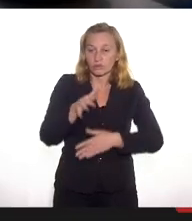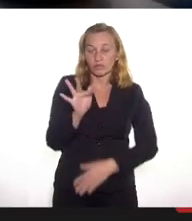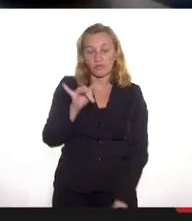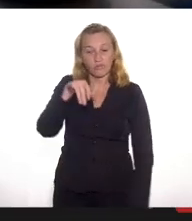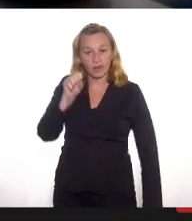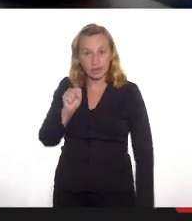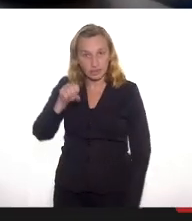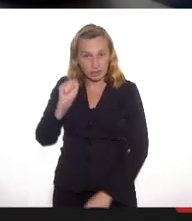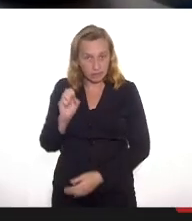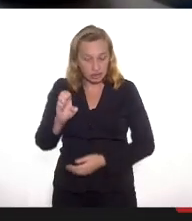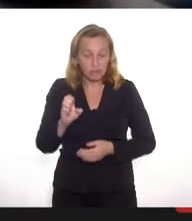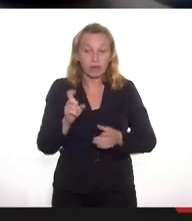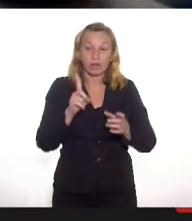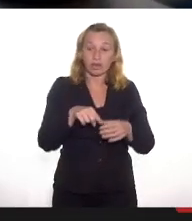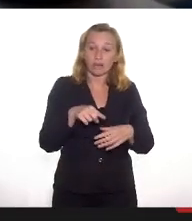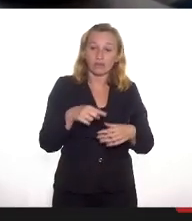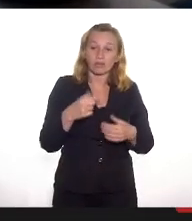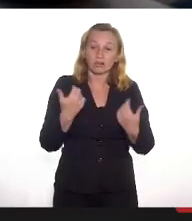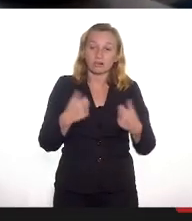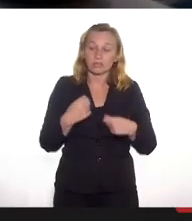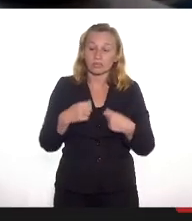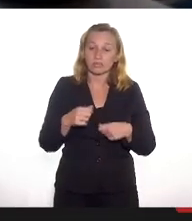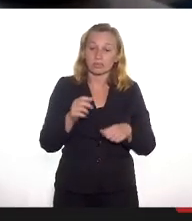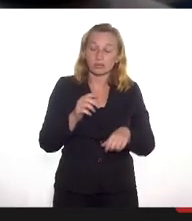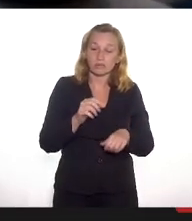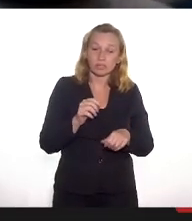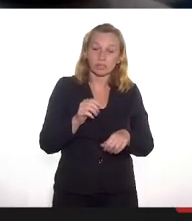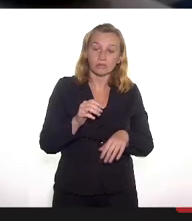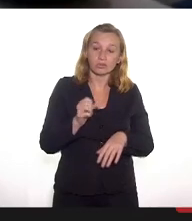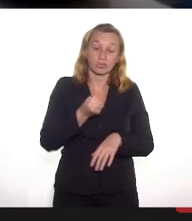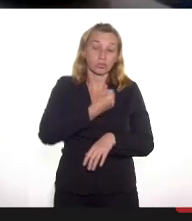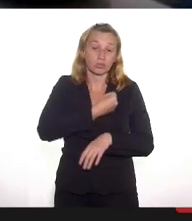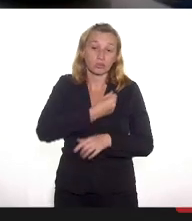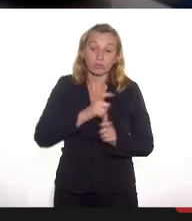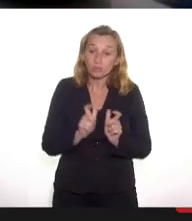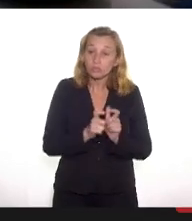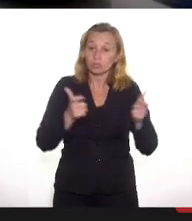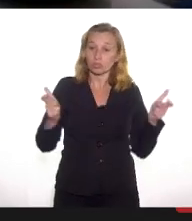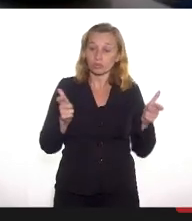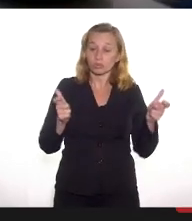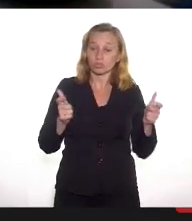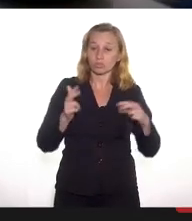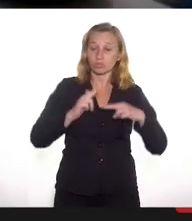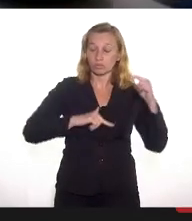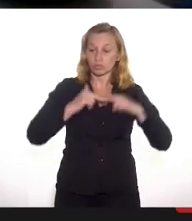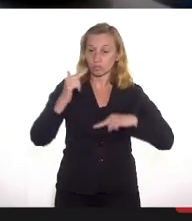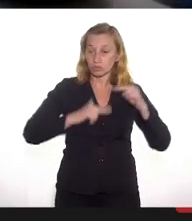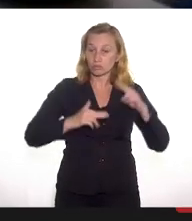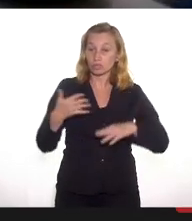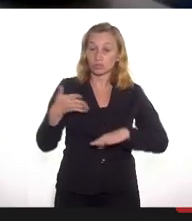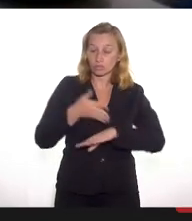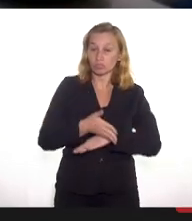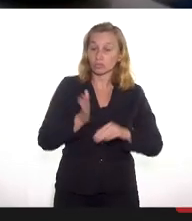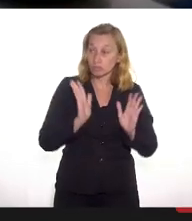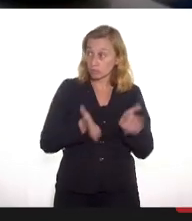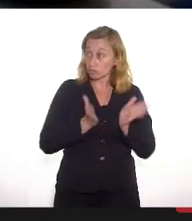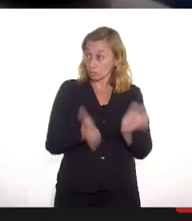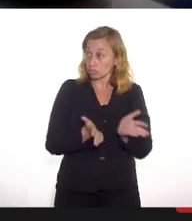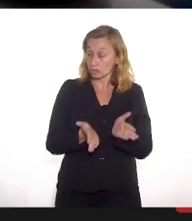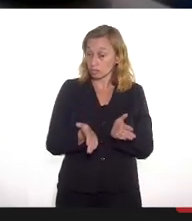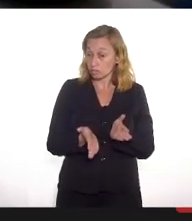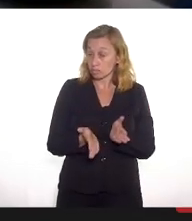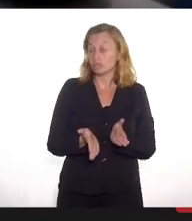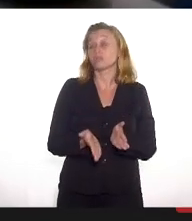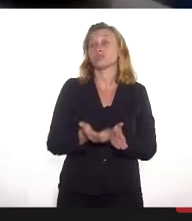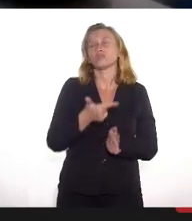era uma expectativa que recebemos uma quantidade grande e Julho já está sendo antecipado tá chegando Rio de Janeiro